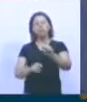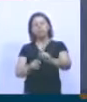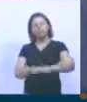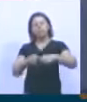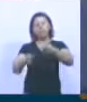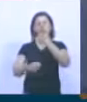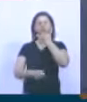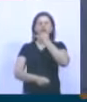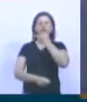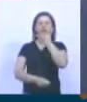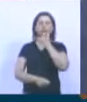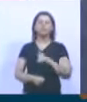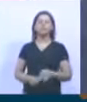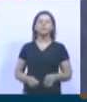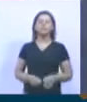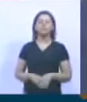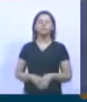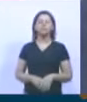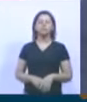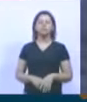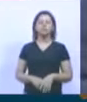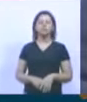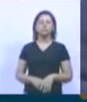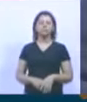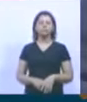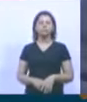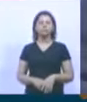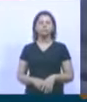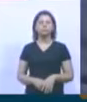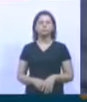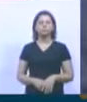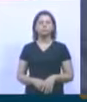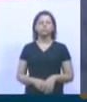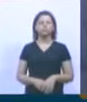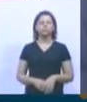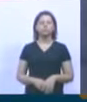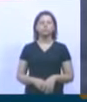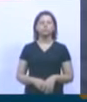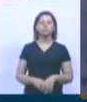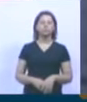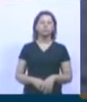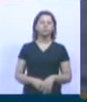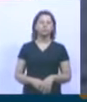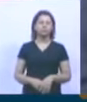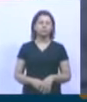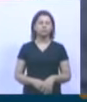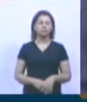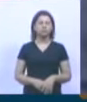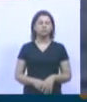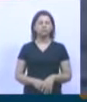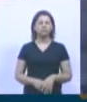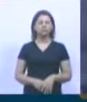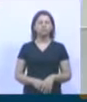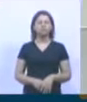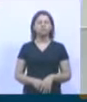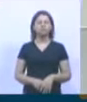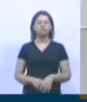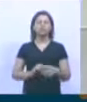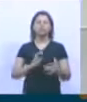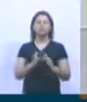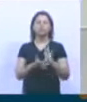went further and knew that what this man needed was even more important, emotional healing.